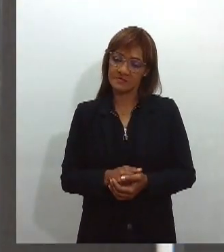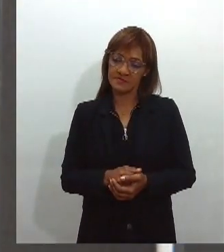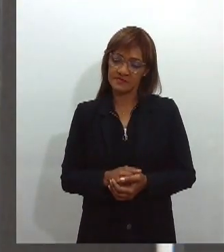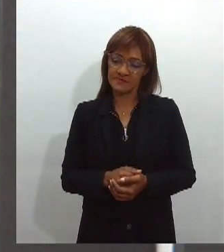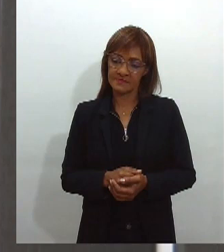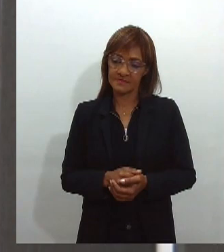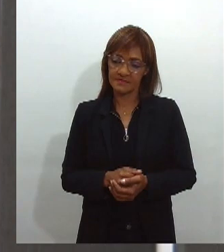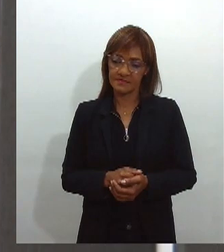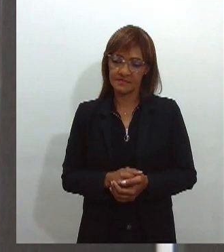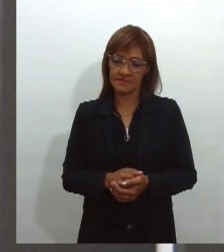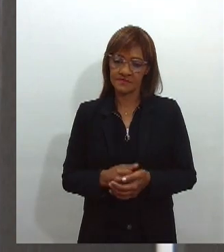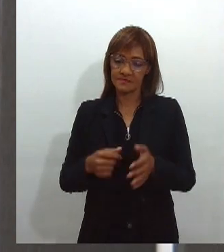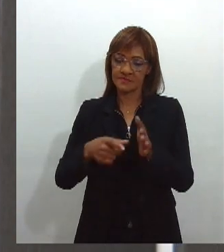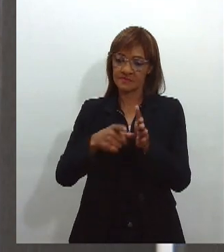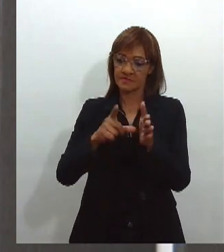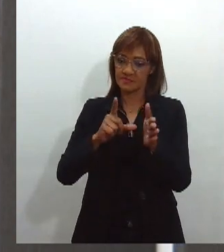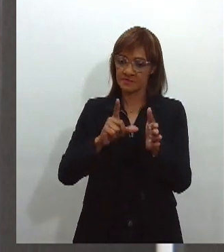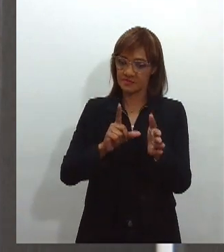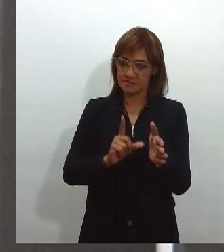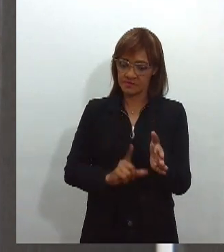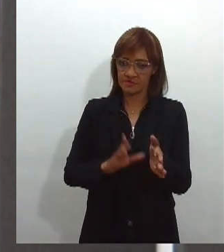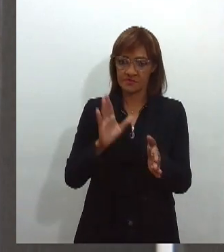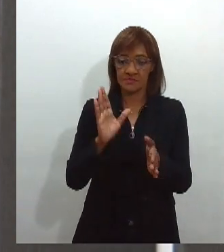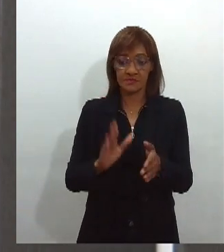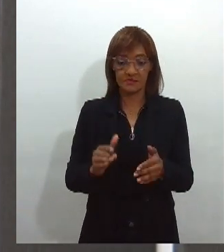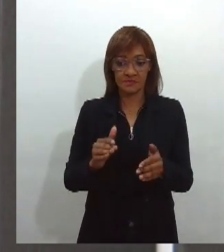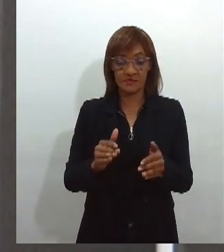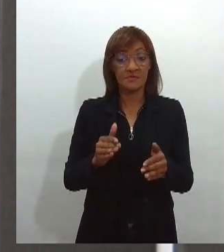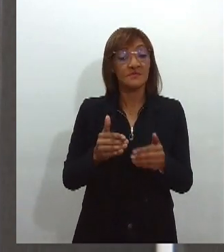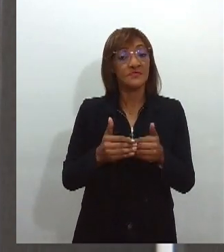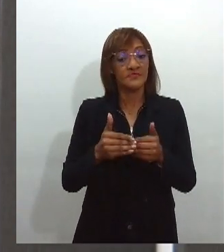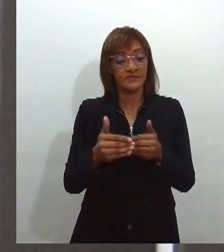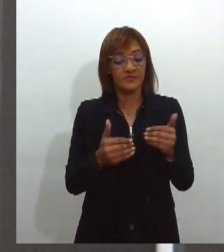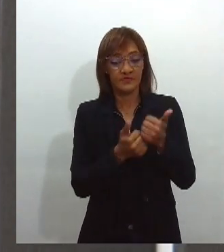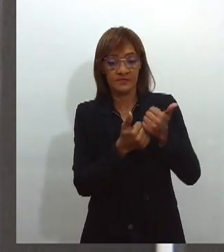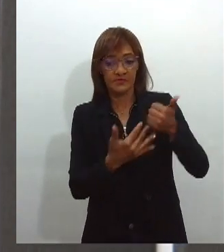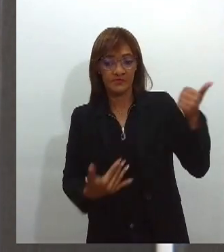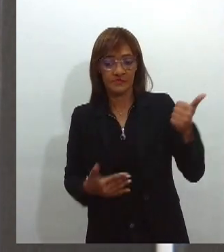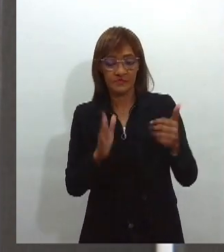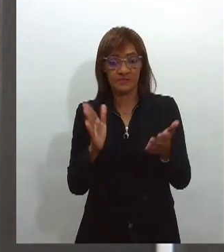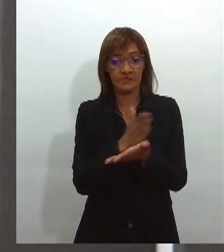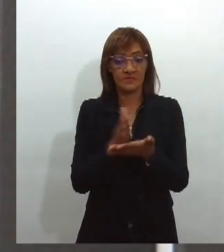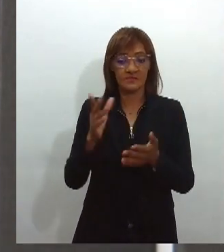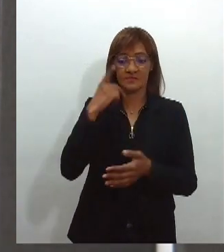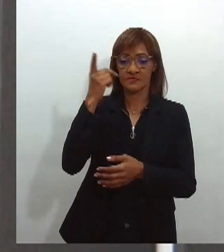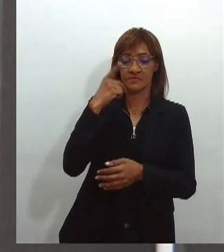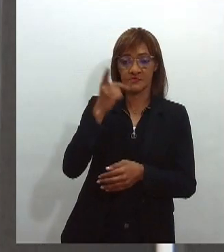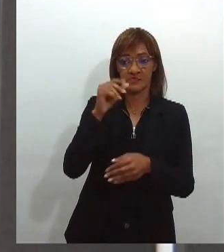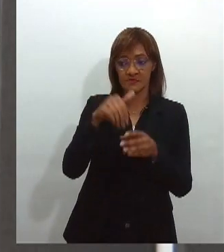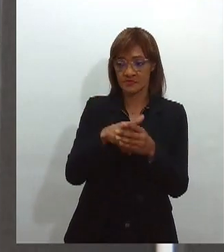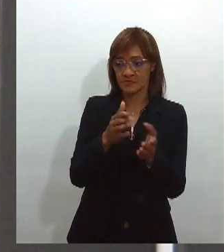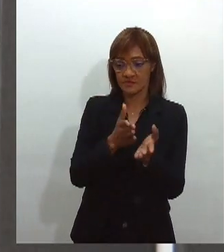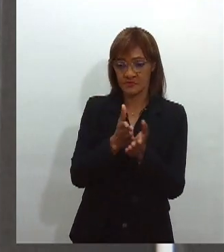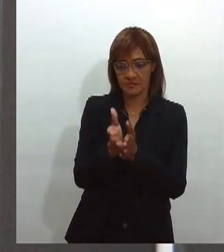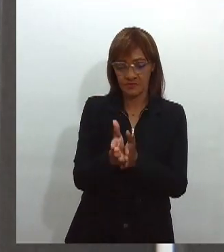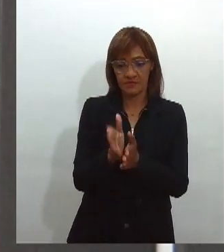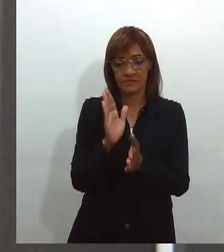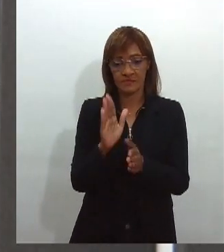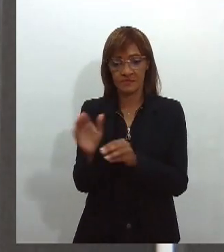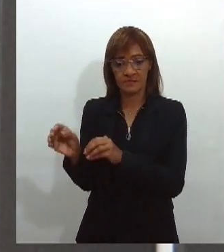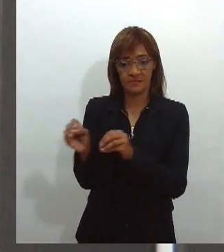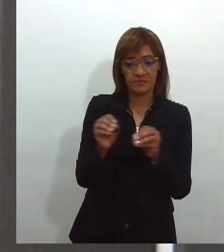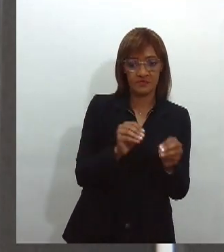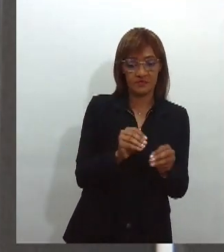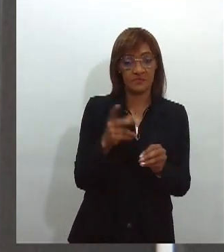Antes da definição da próxima mesa diretora, os deputados estaduais aprovaram a antecipação desta eleição, o que